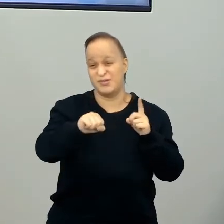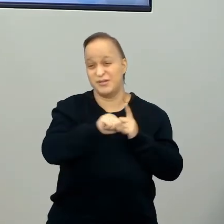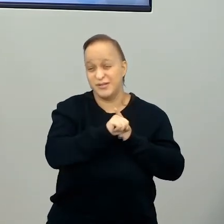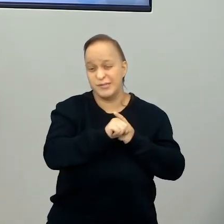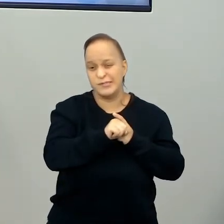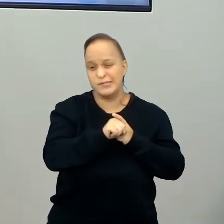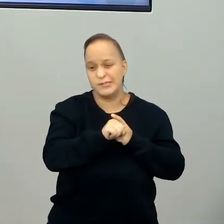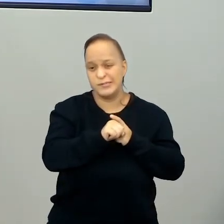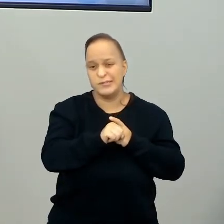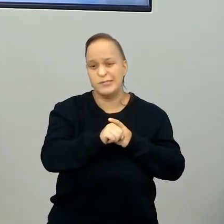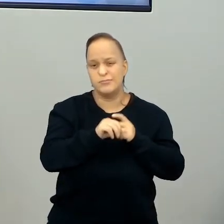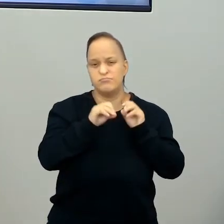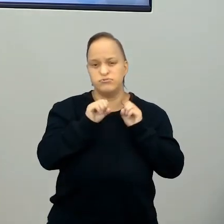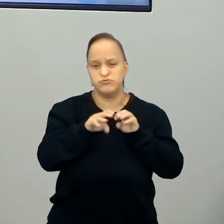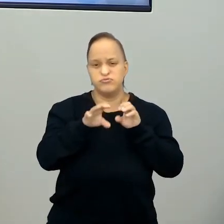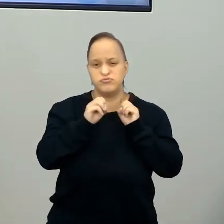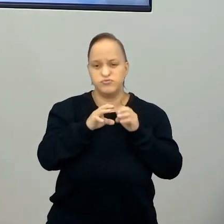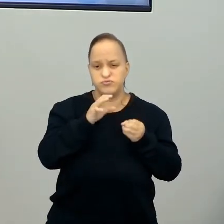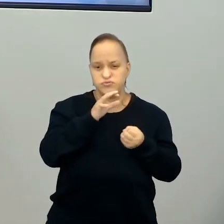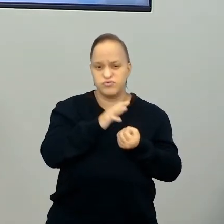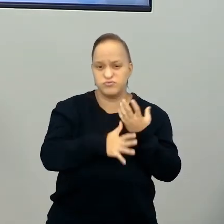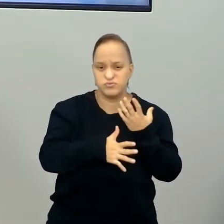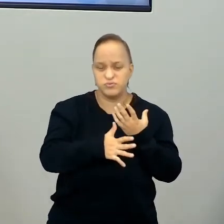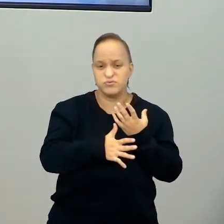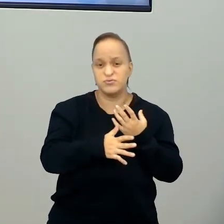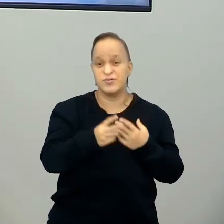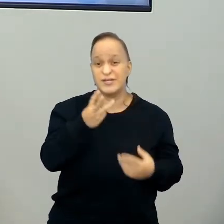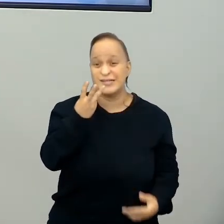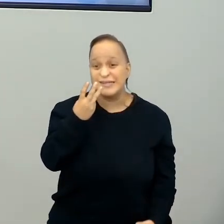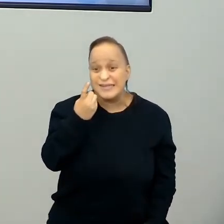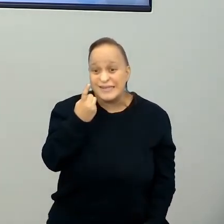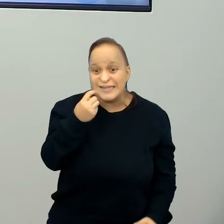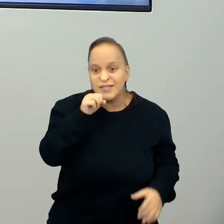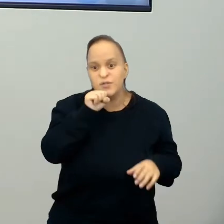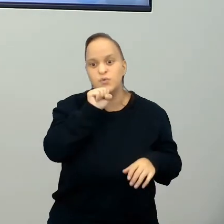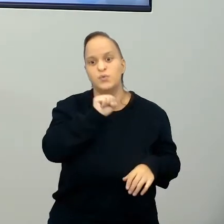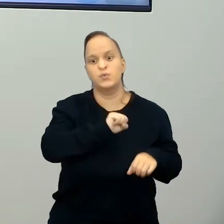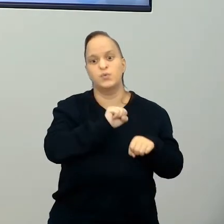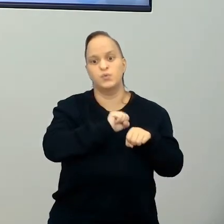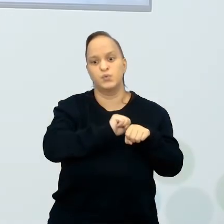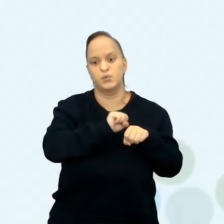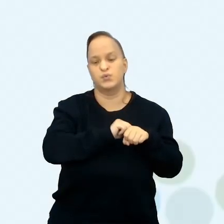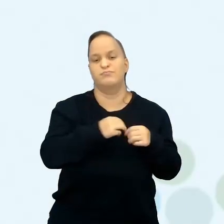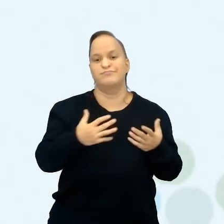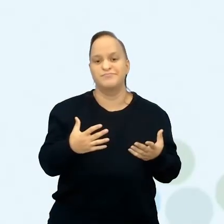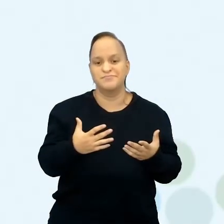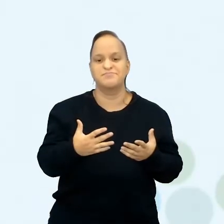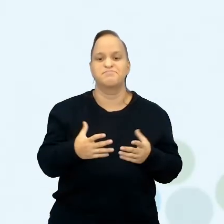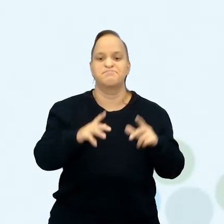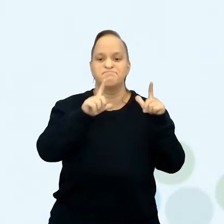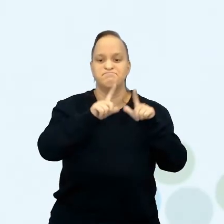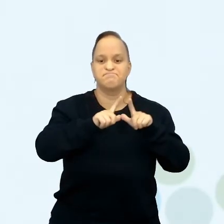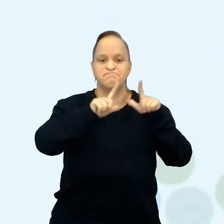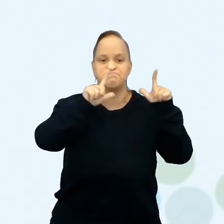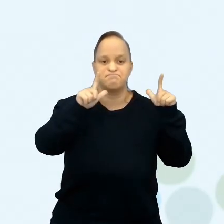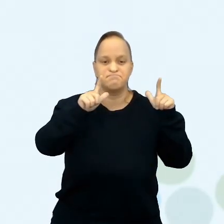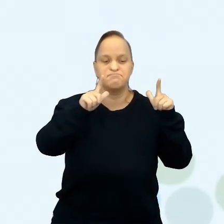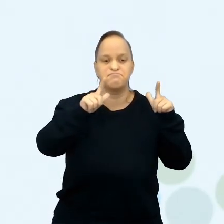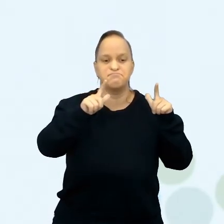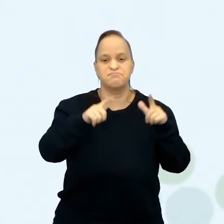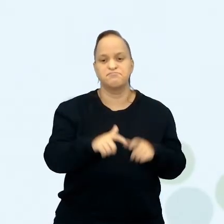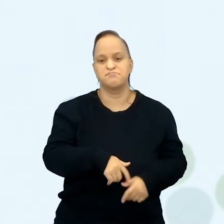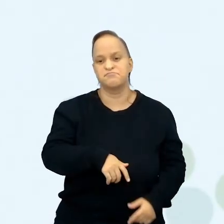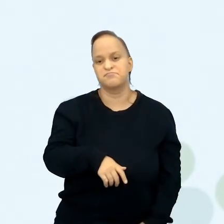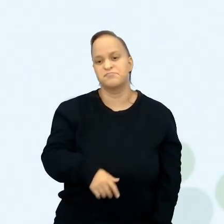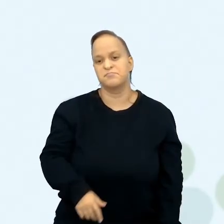Pra gente finalizar, tem 31 segundos, né? Aqui, É um slide só com essa imagem, então